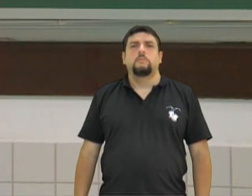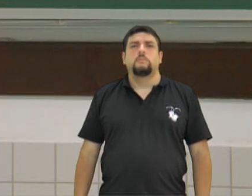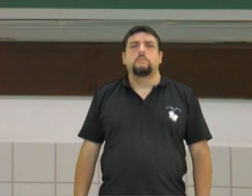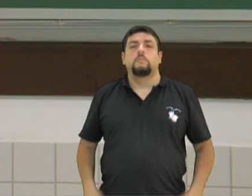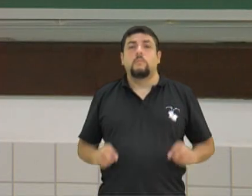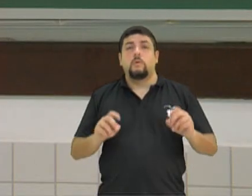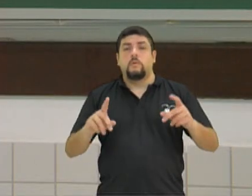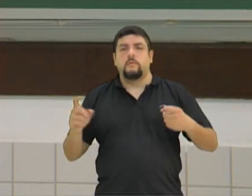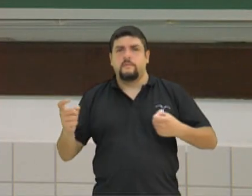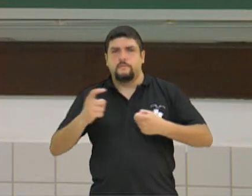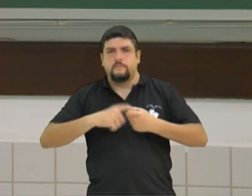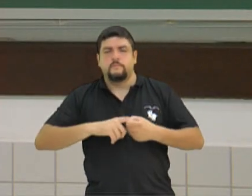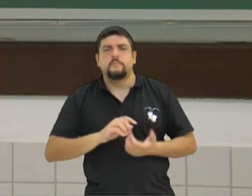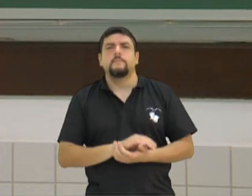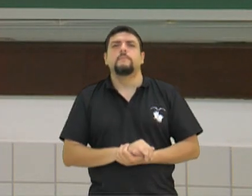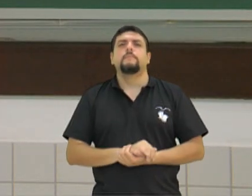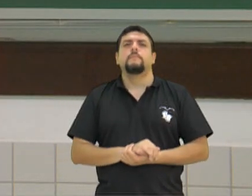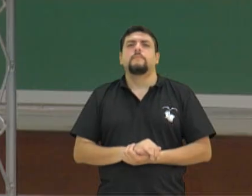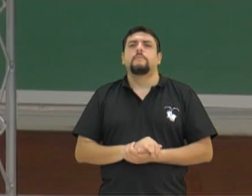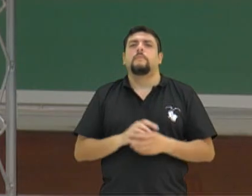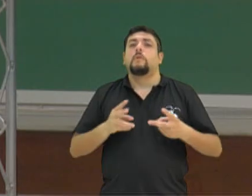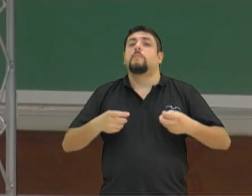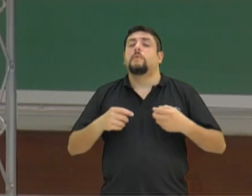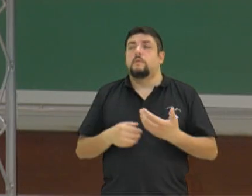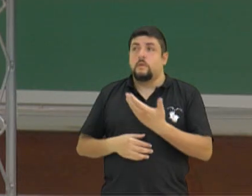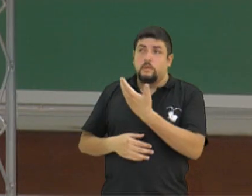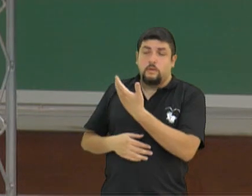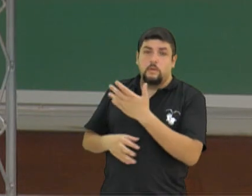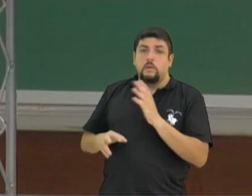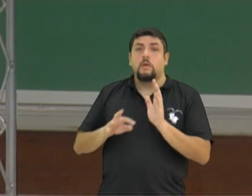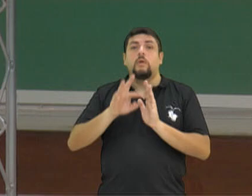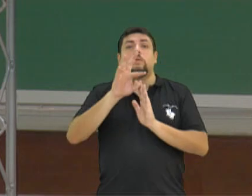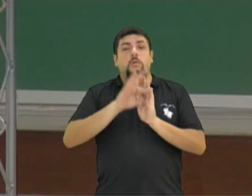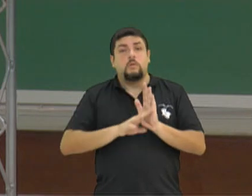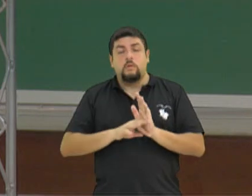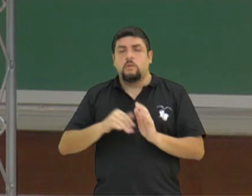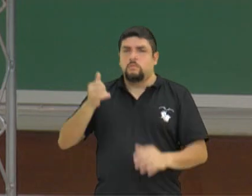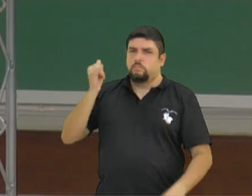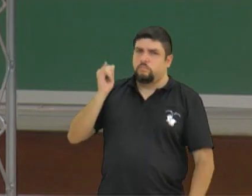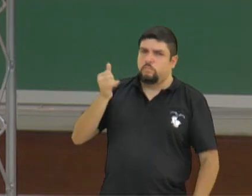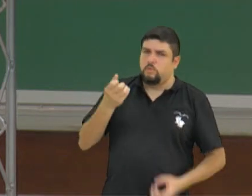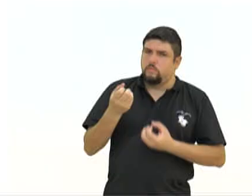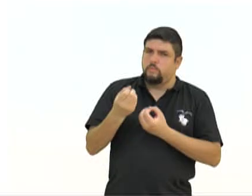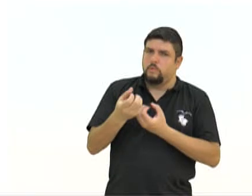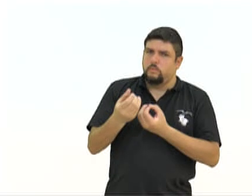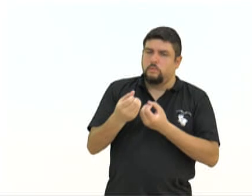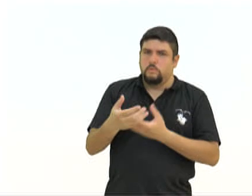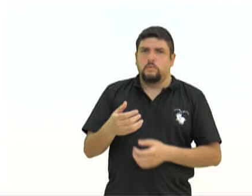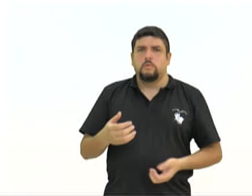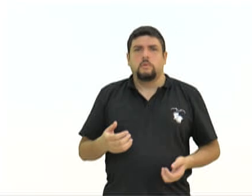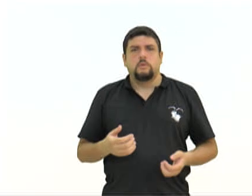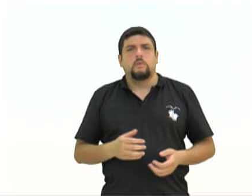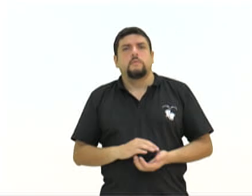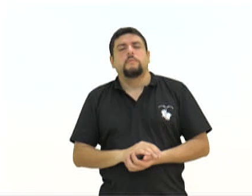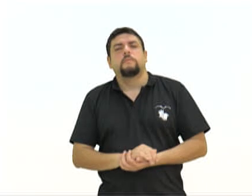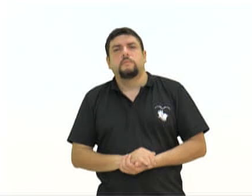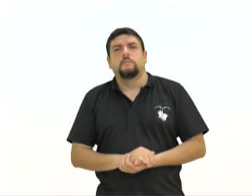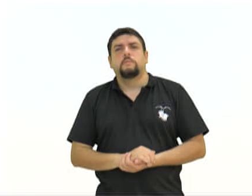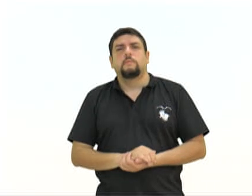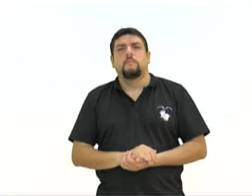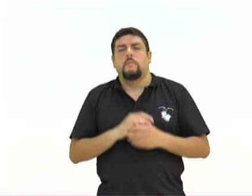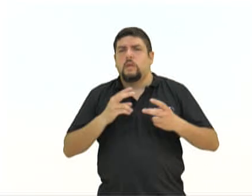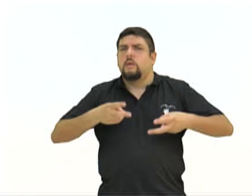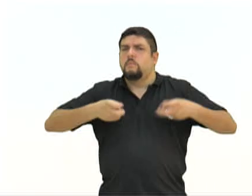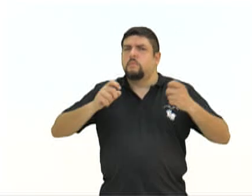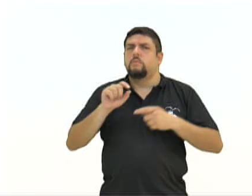Retornando então, galera, observem lá que se trata de um texto informativo, né? Então, observem aqui que